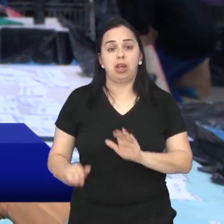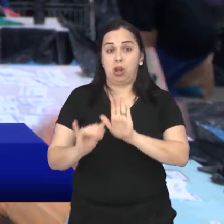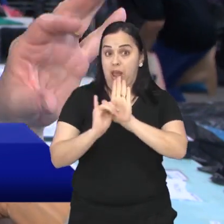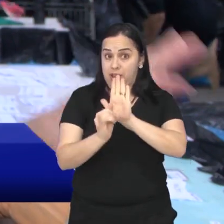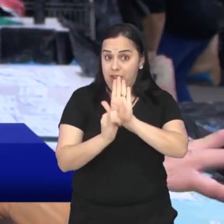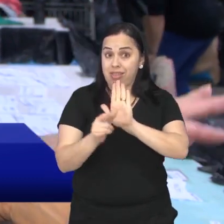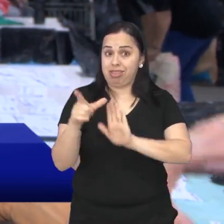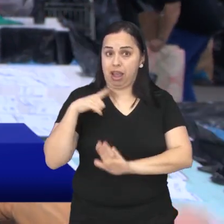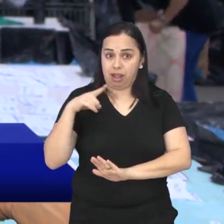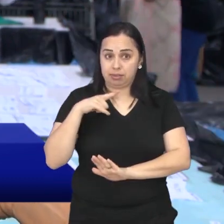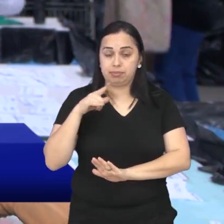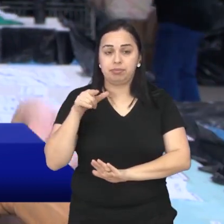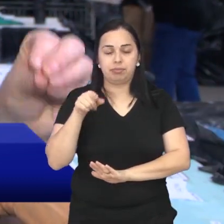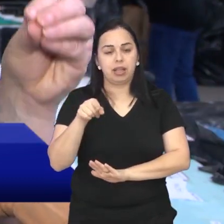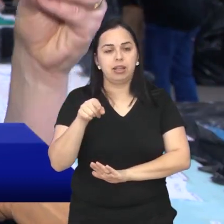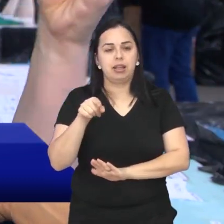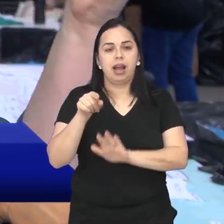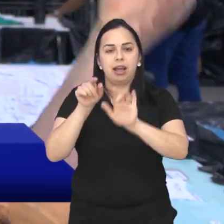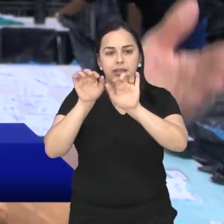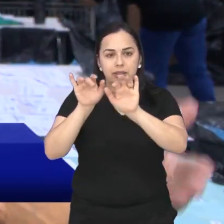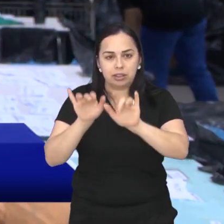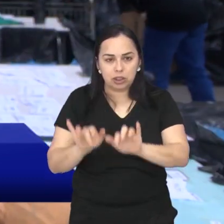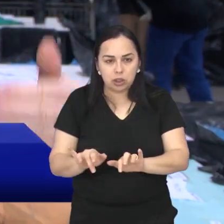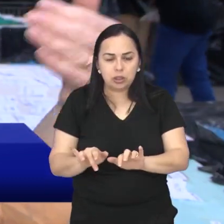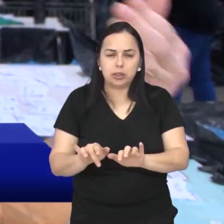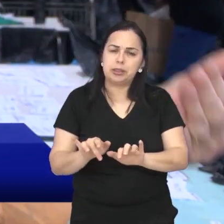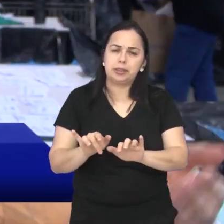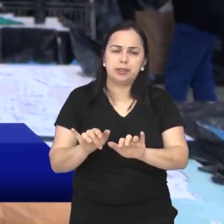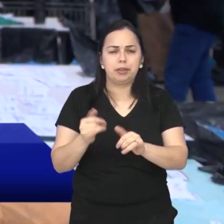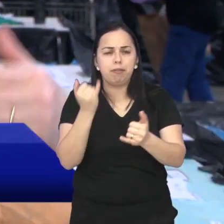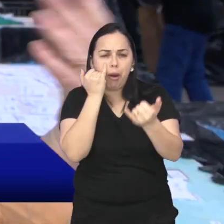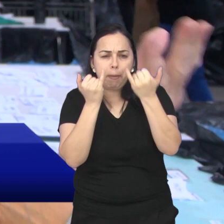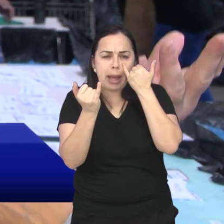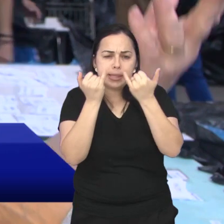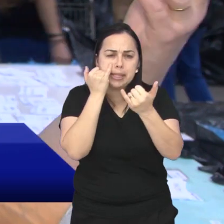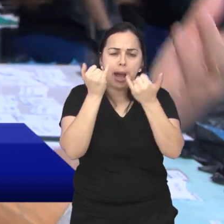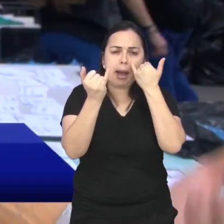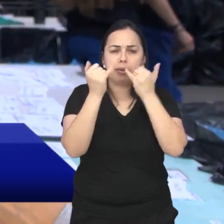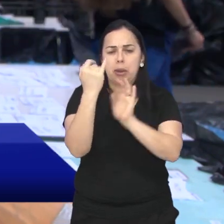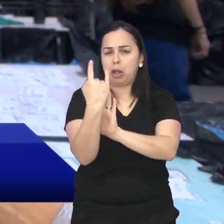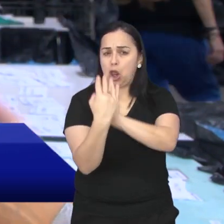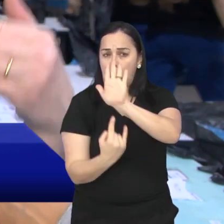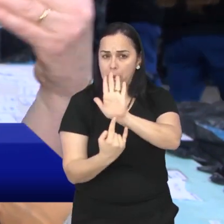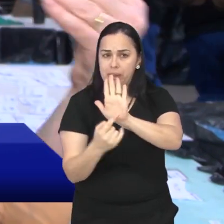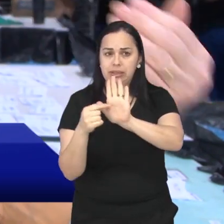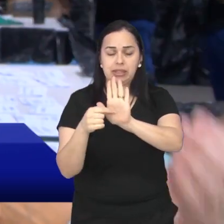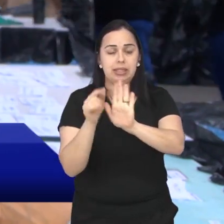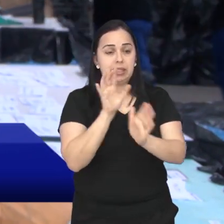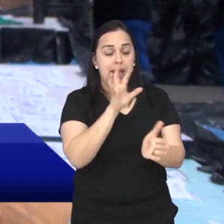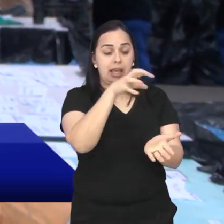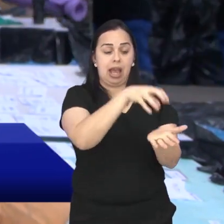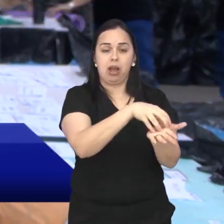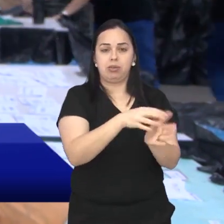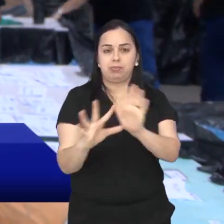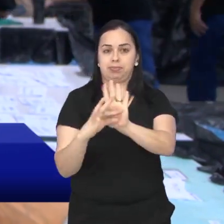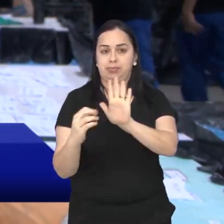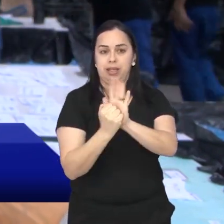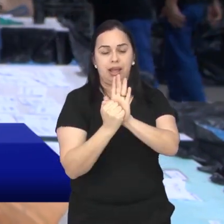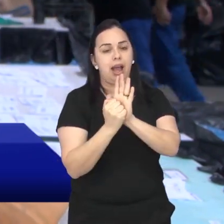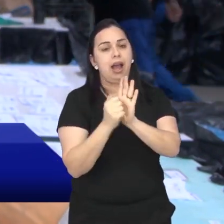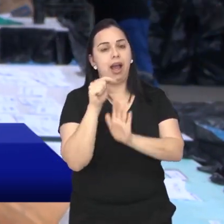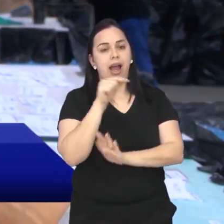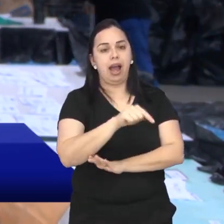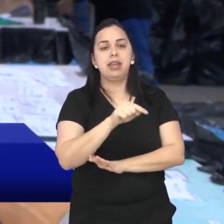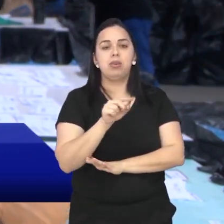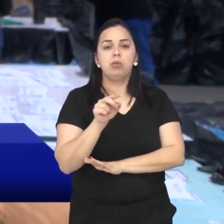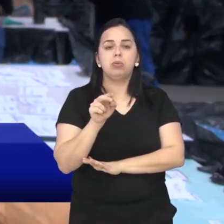www.doasaojosé.com.br. O edital está lá. A gente faz lá uma solicitação de documentação, essas entidades são credenciadas, a partir